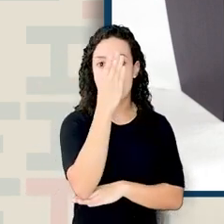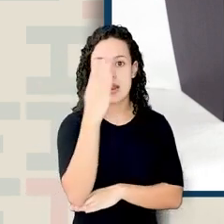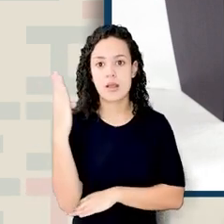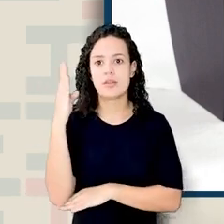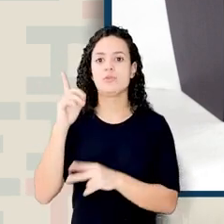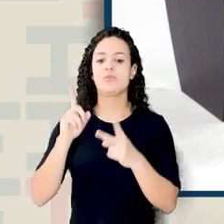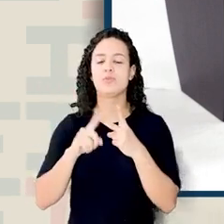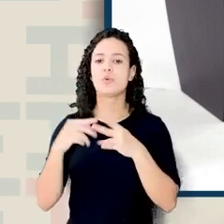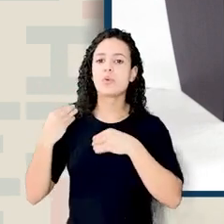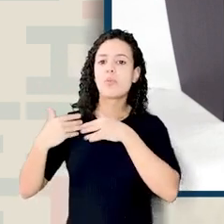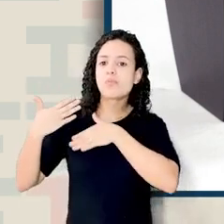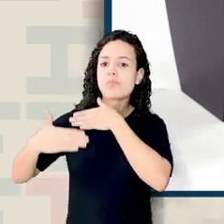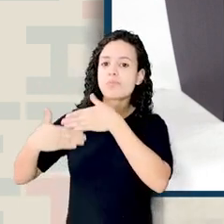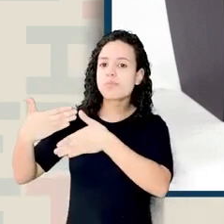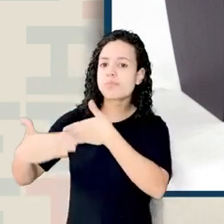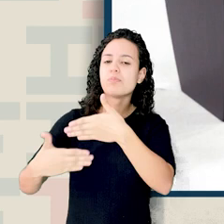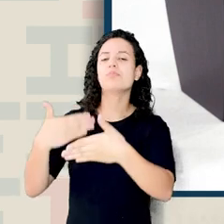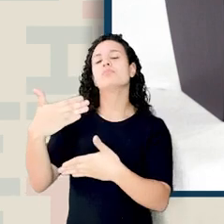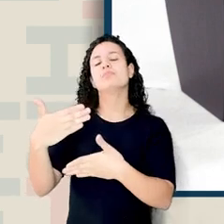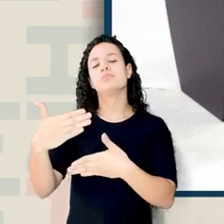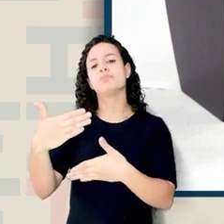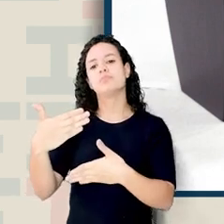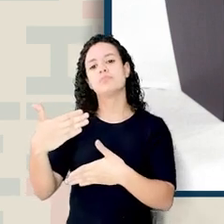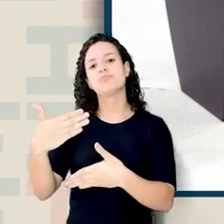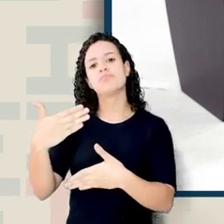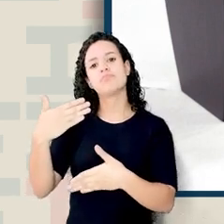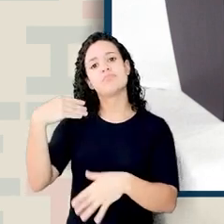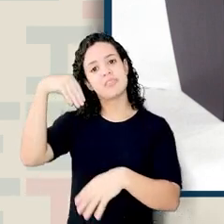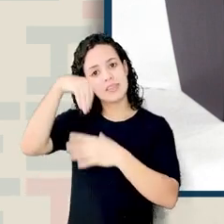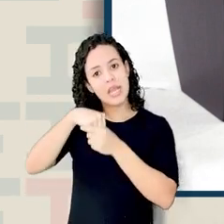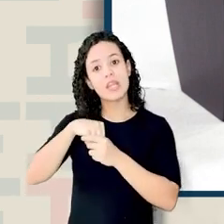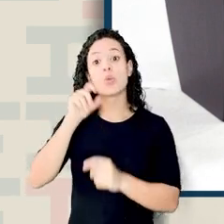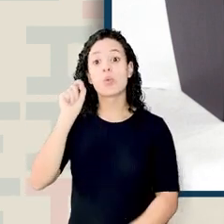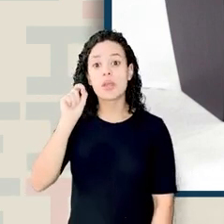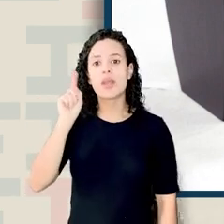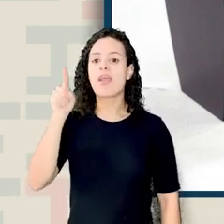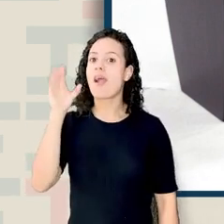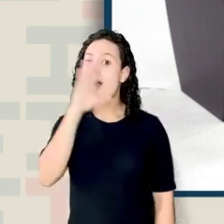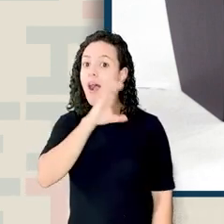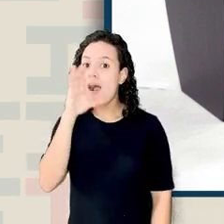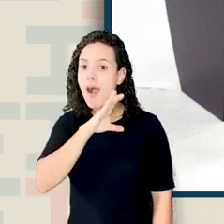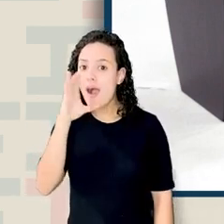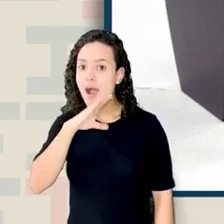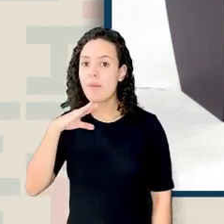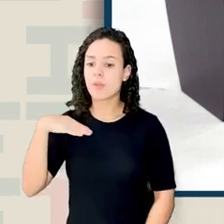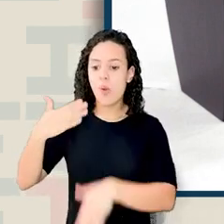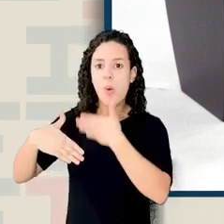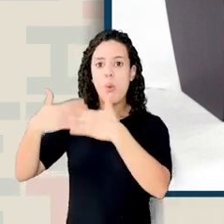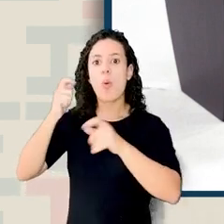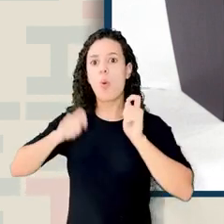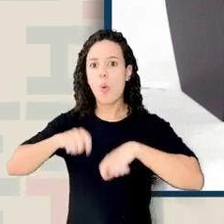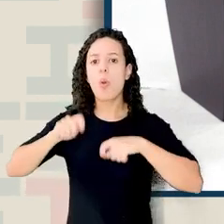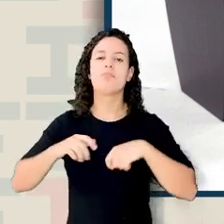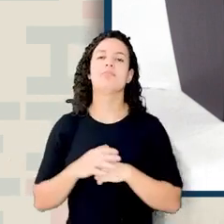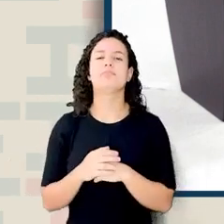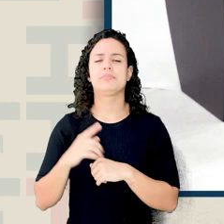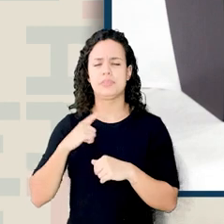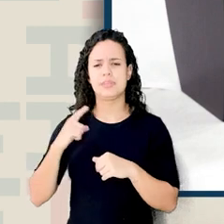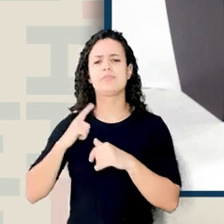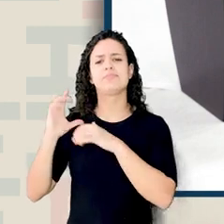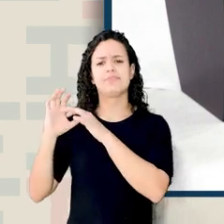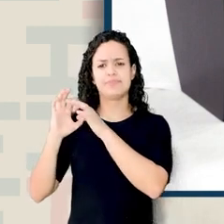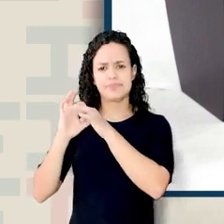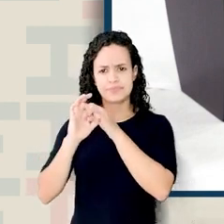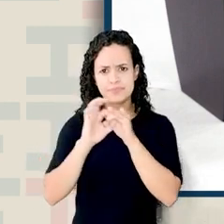o andamento aqui que se sustenta é o andamento acelerado, que tem todo o sentido